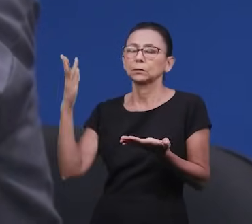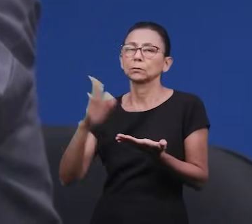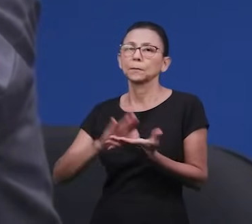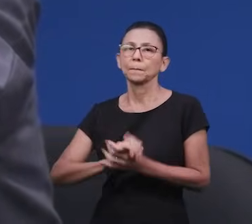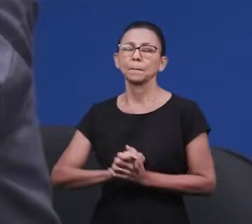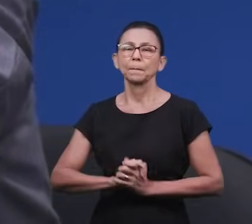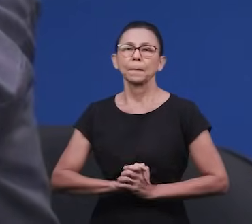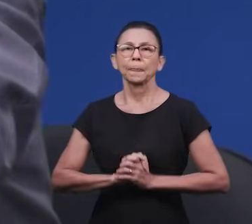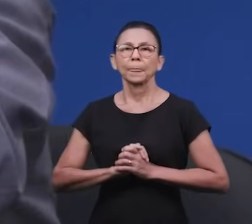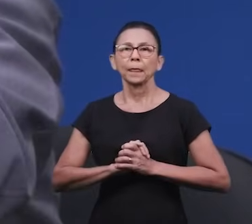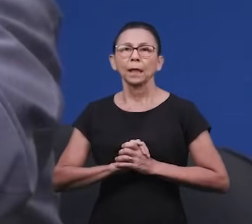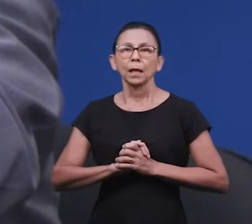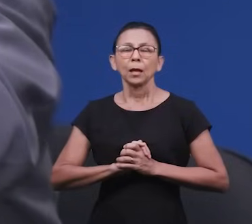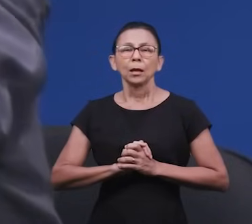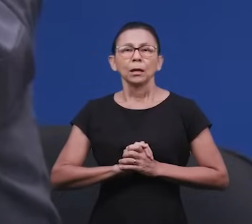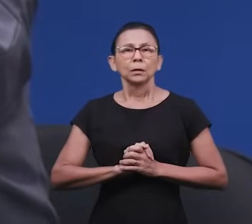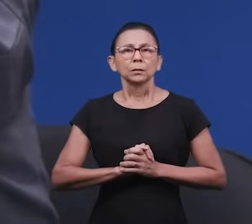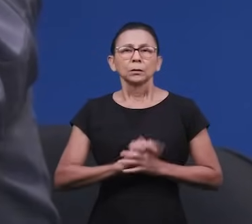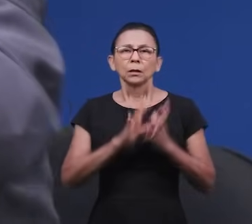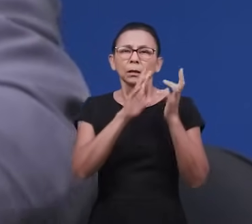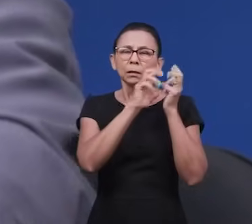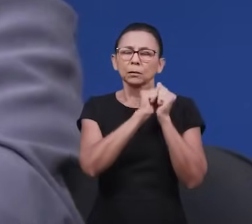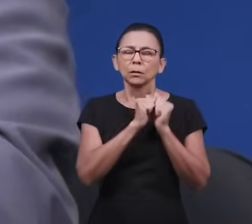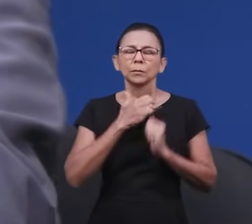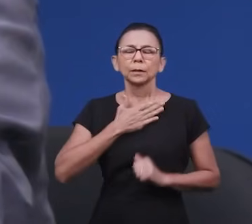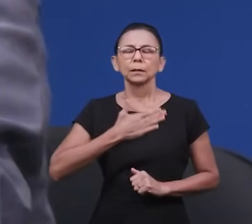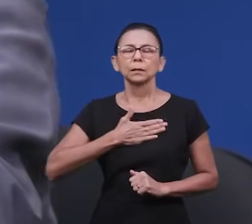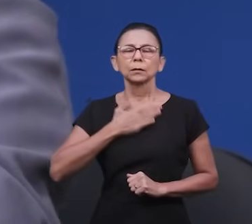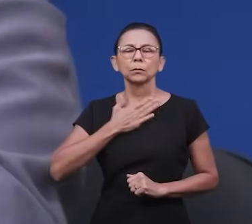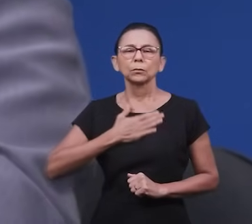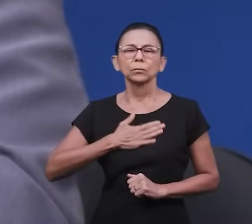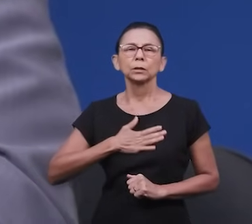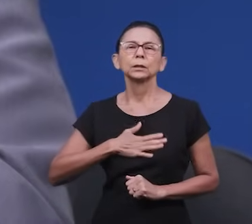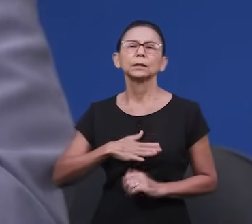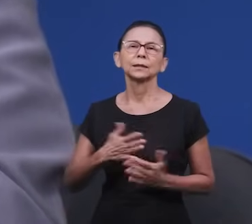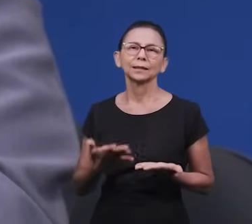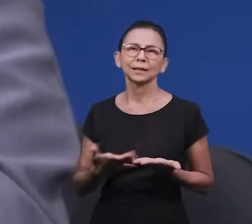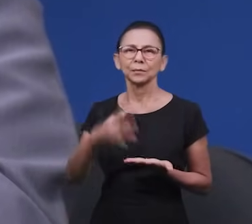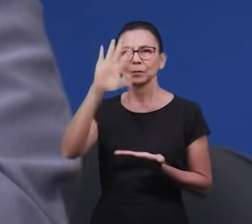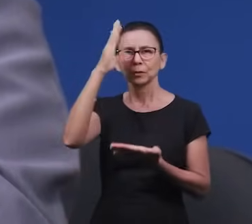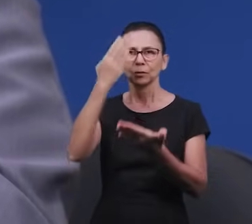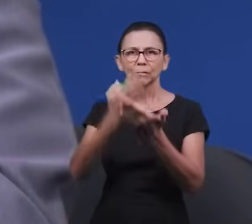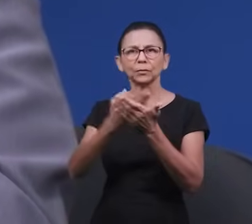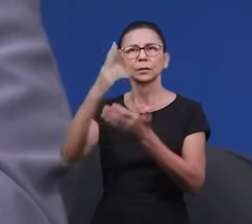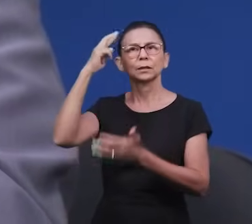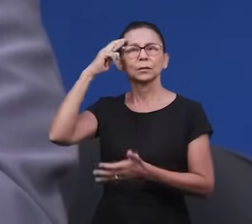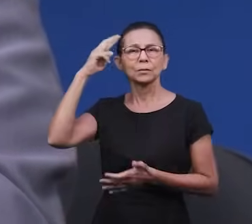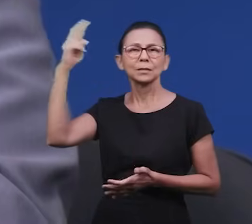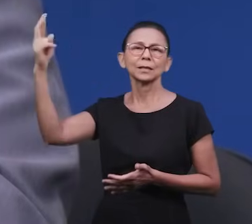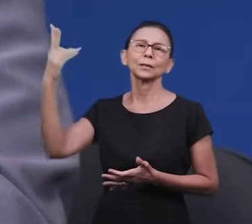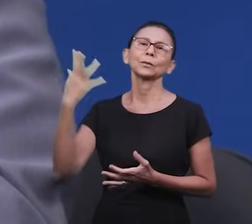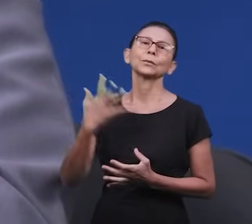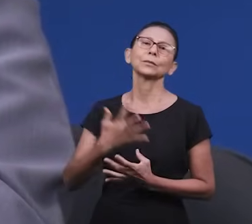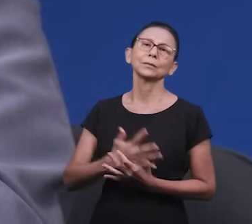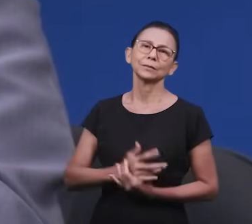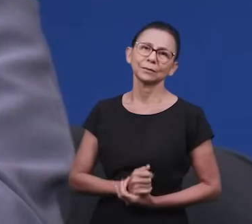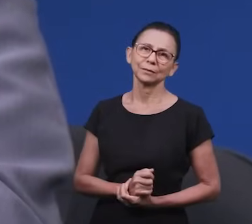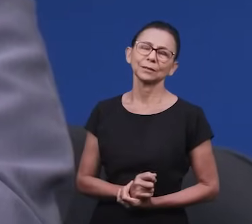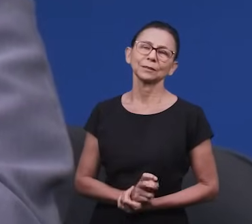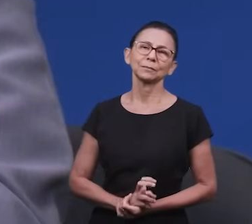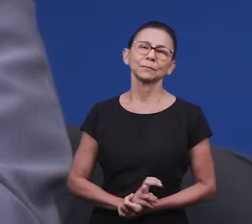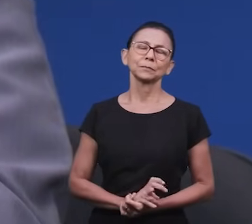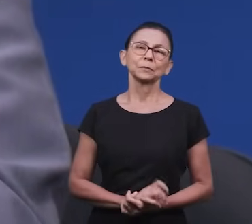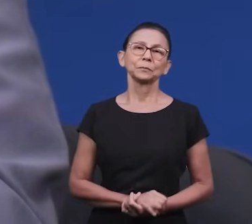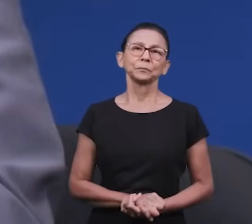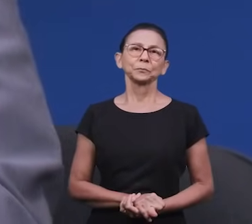né? Então, a confiança dela em dormir é porque ela agora colocou nas mãos do Senhor. Isso. Descansou, né? Descansou porque colocou